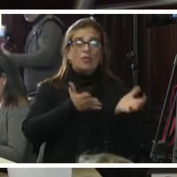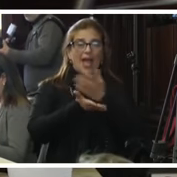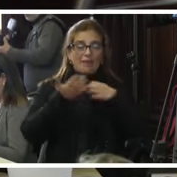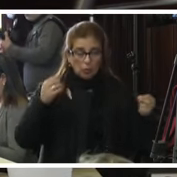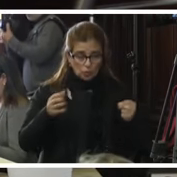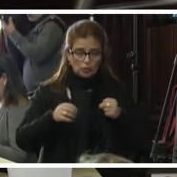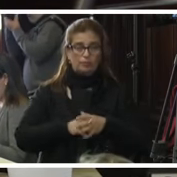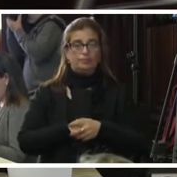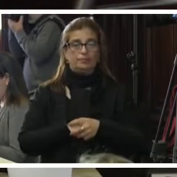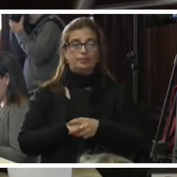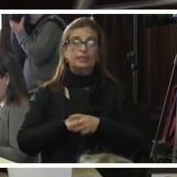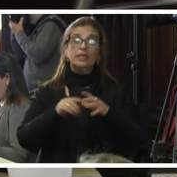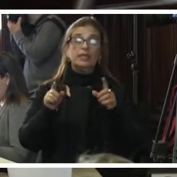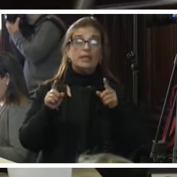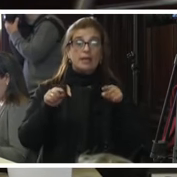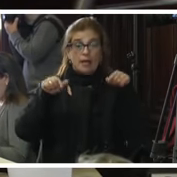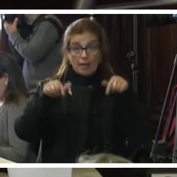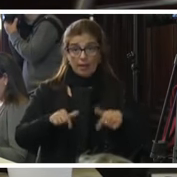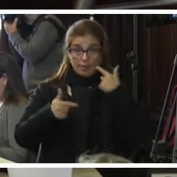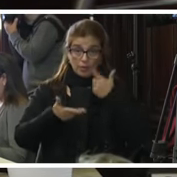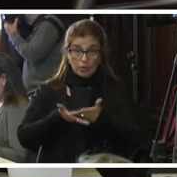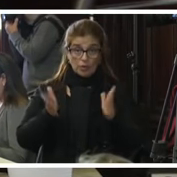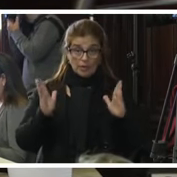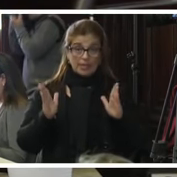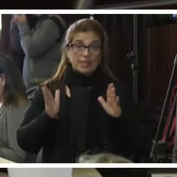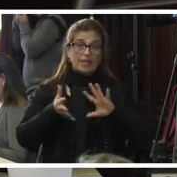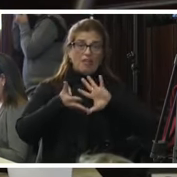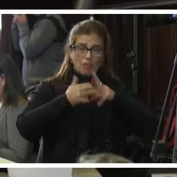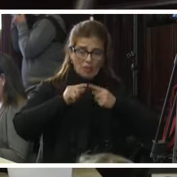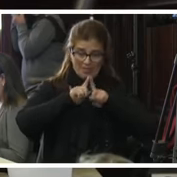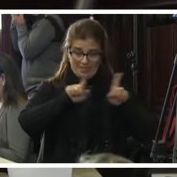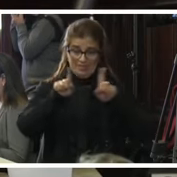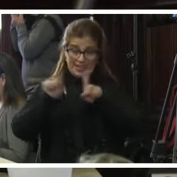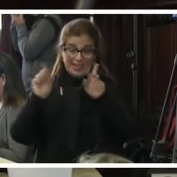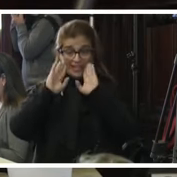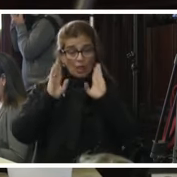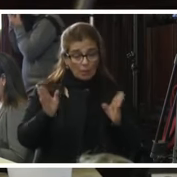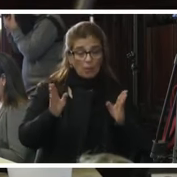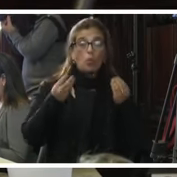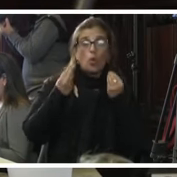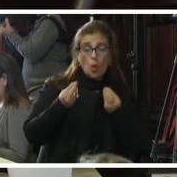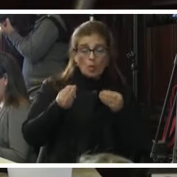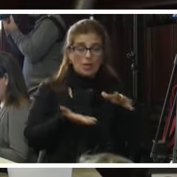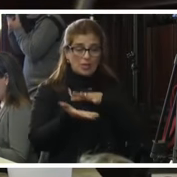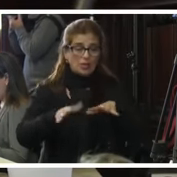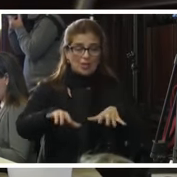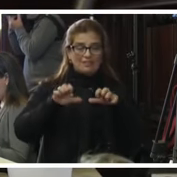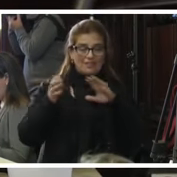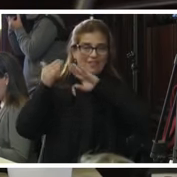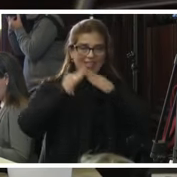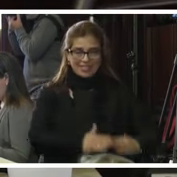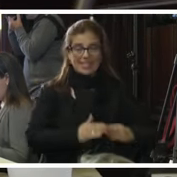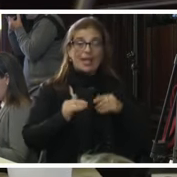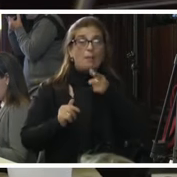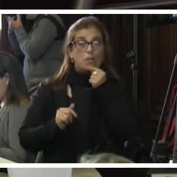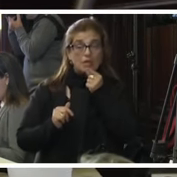provisória. Contudo, aqui nos debruçamos sobre o modo diferenciado de tratamento dos moradores de favelas pelas polícias e